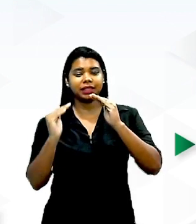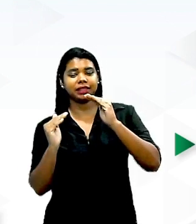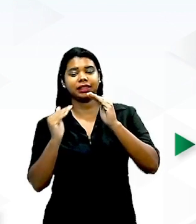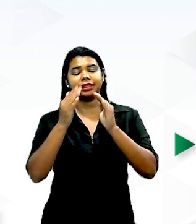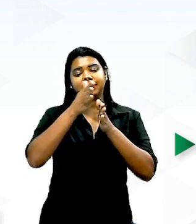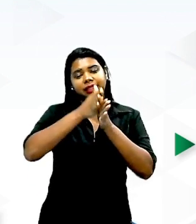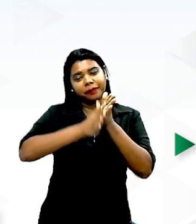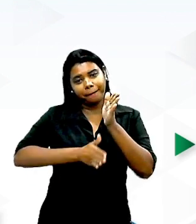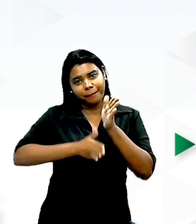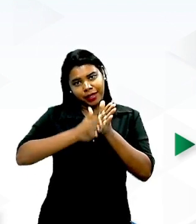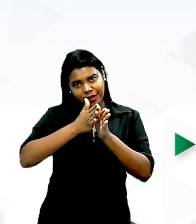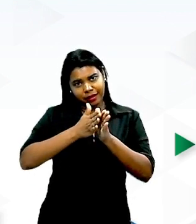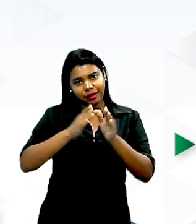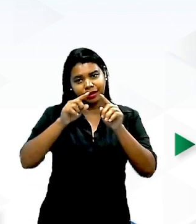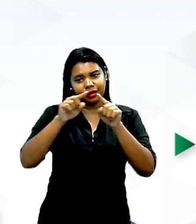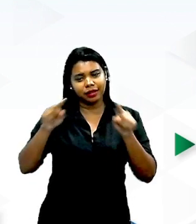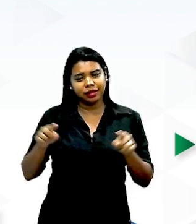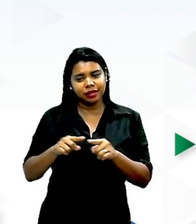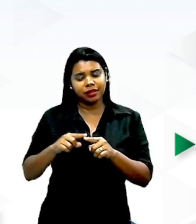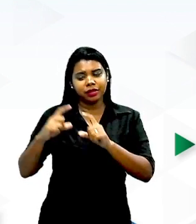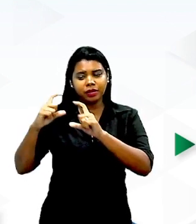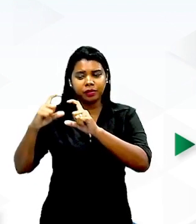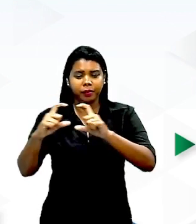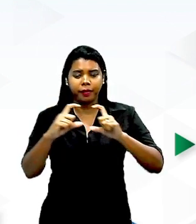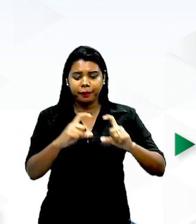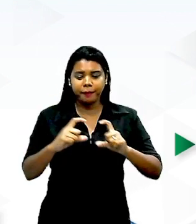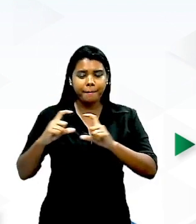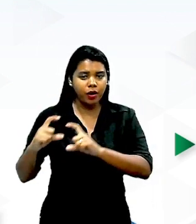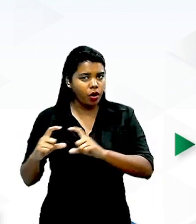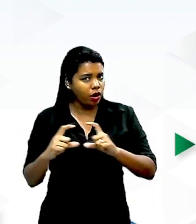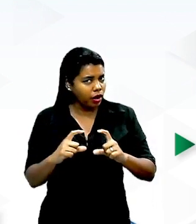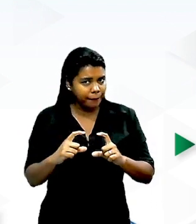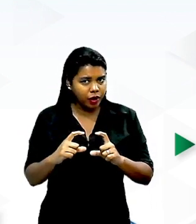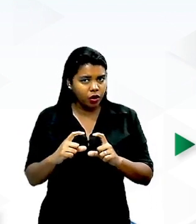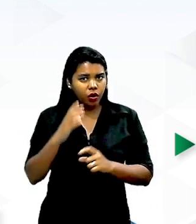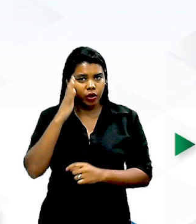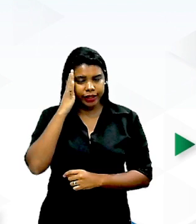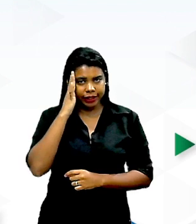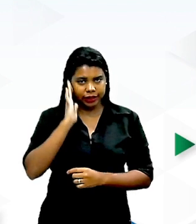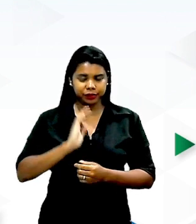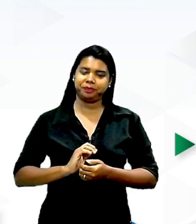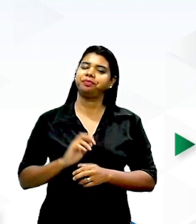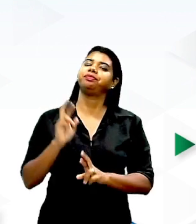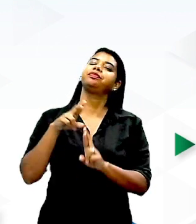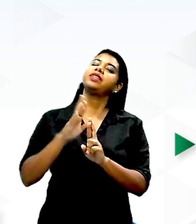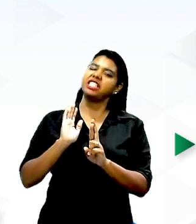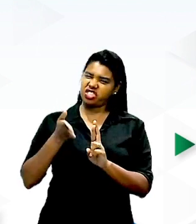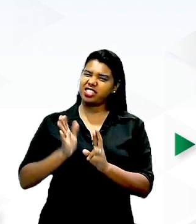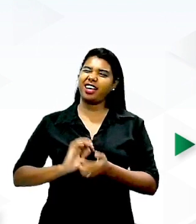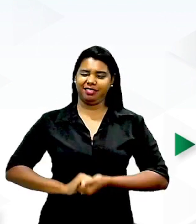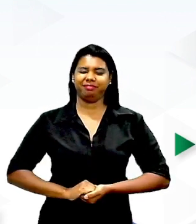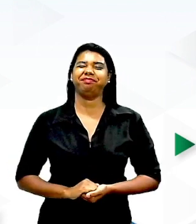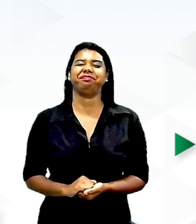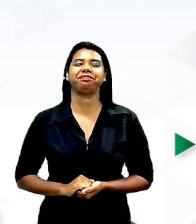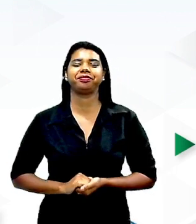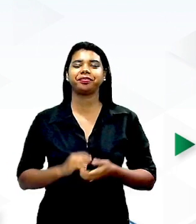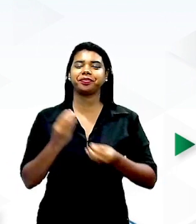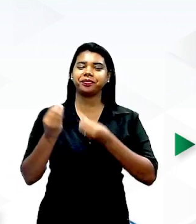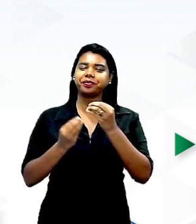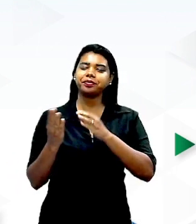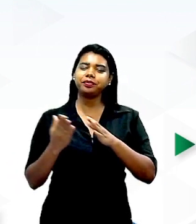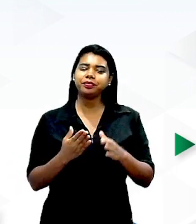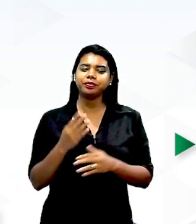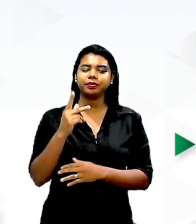paredes dessa pirâmide, colocando tijolo a tijolo, bloco a bloco, enfim. Isso já foi referenciado, né, como Pitágoras